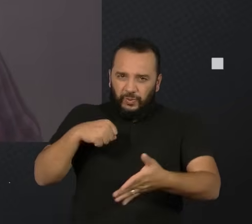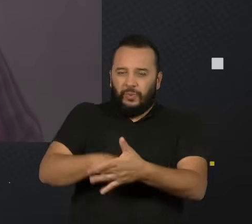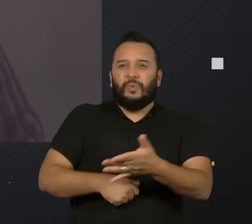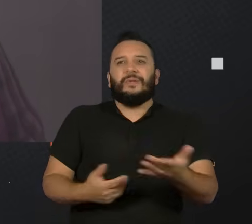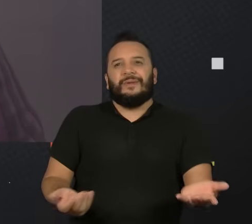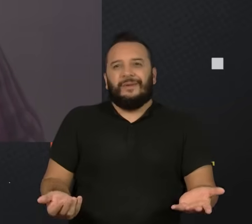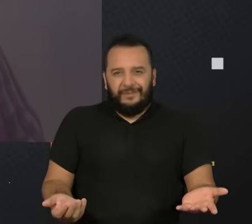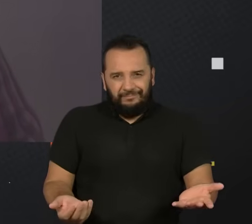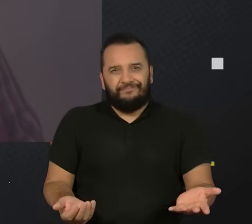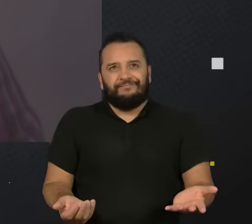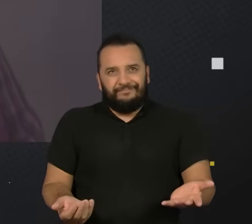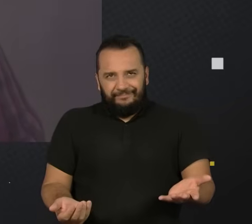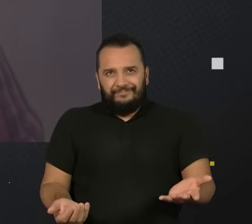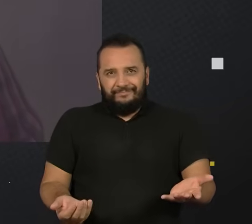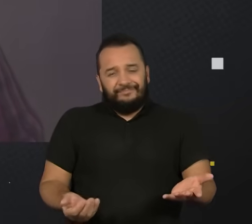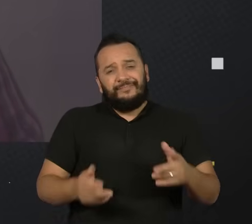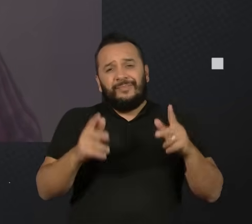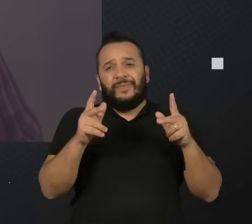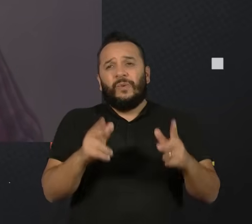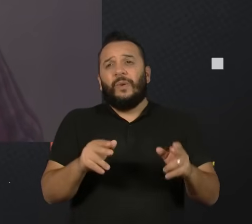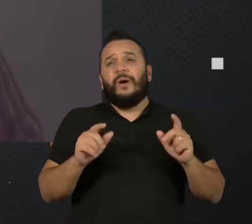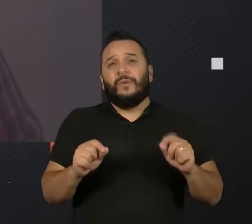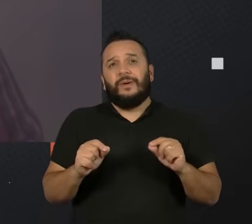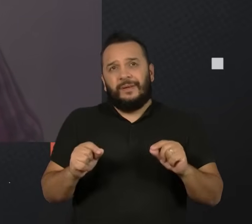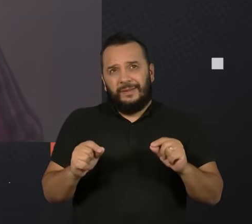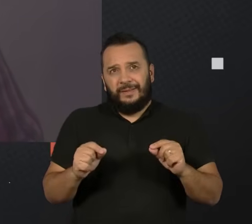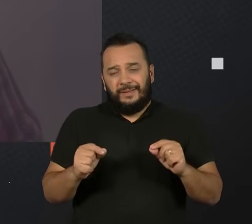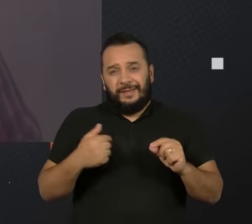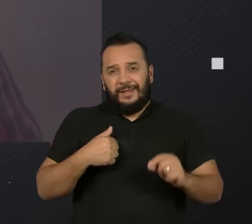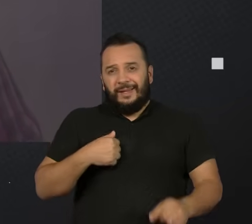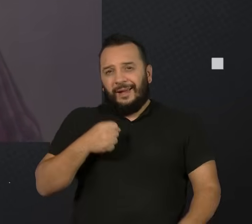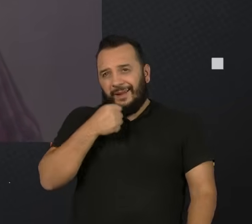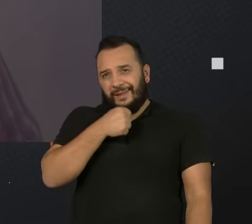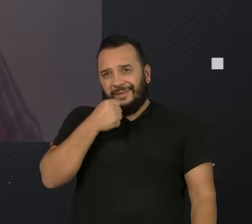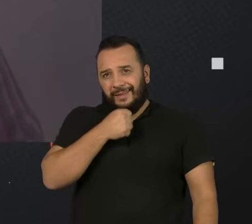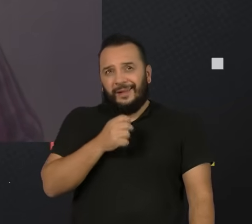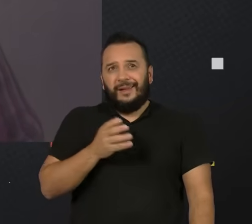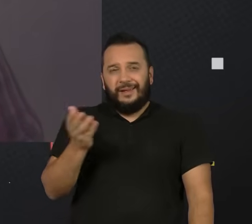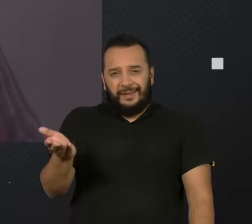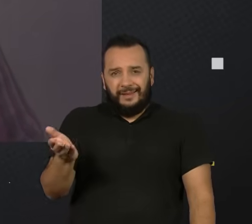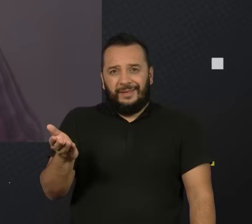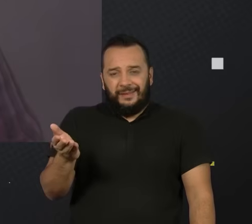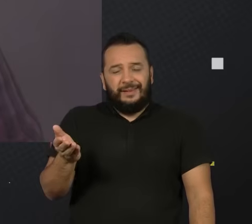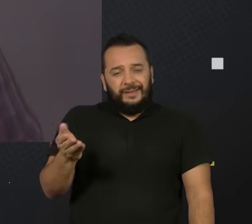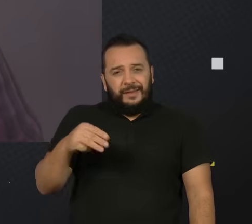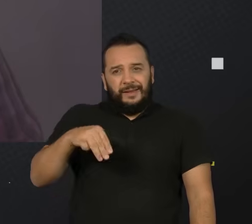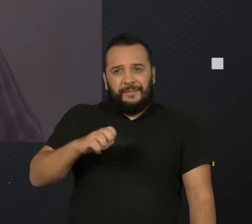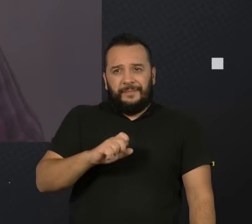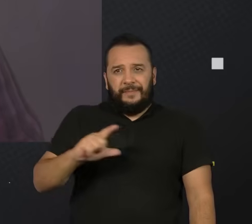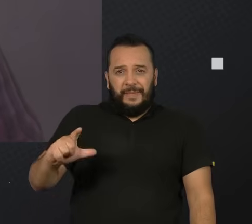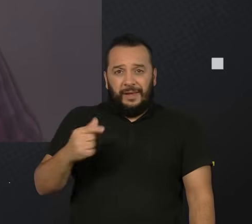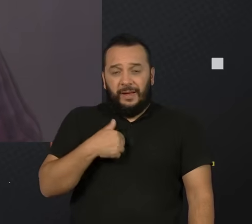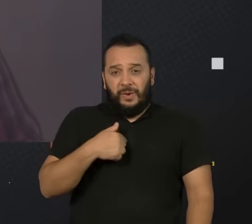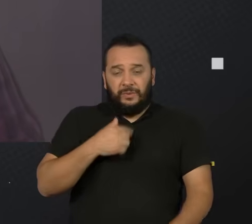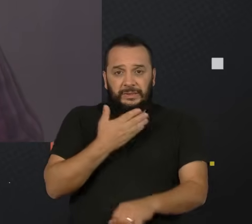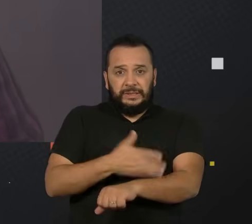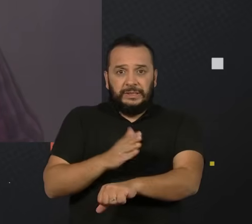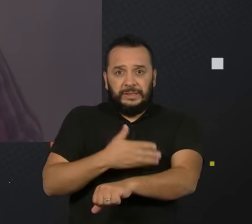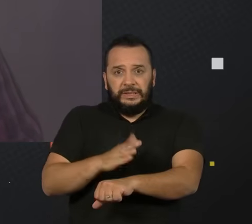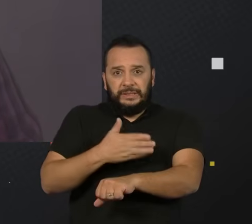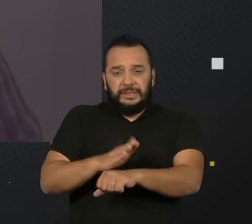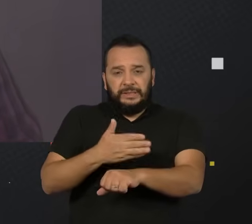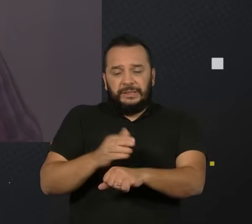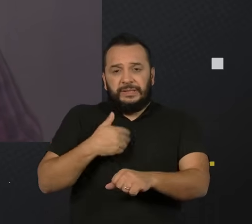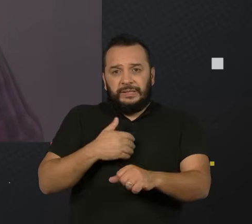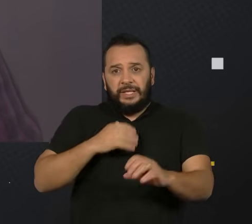procura, como, por exemplo, para cantar, né? A Mel hoje entra